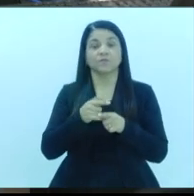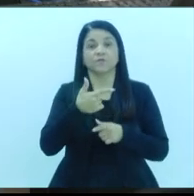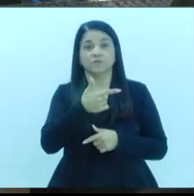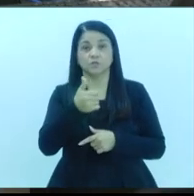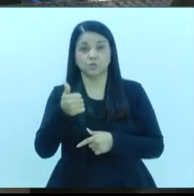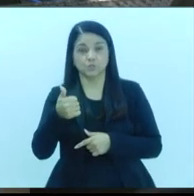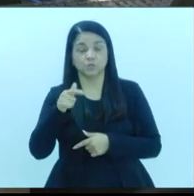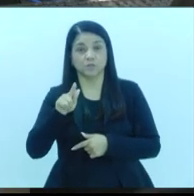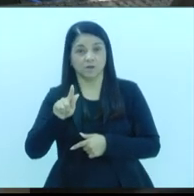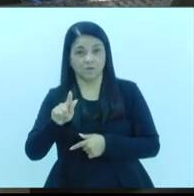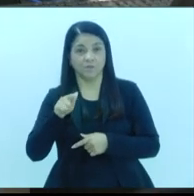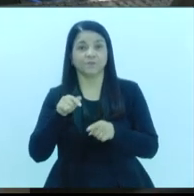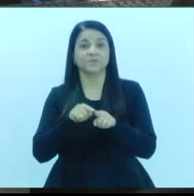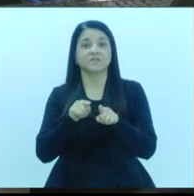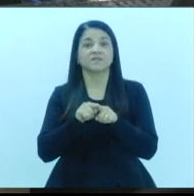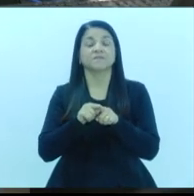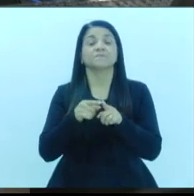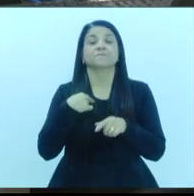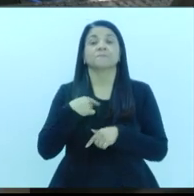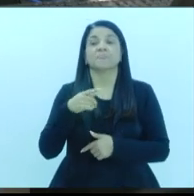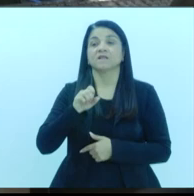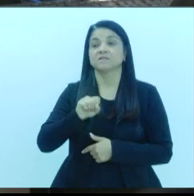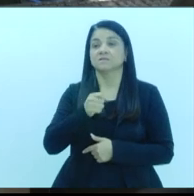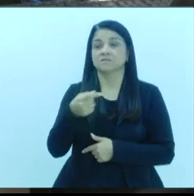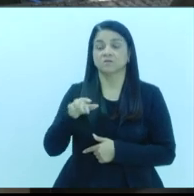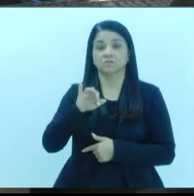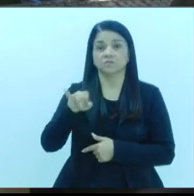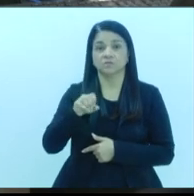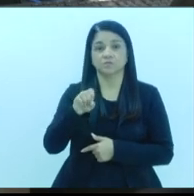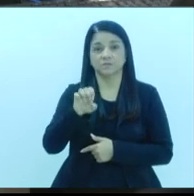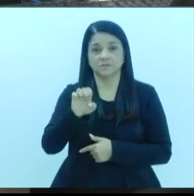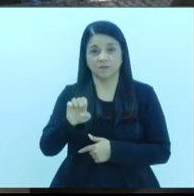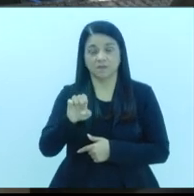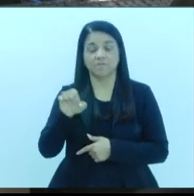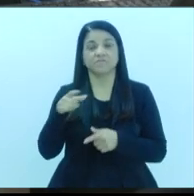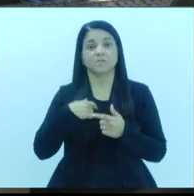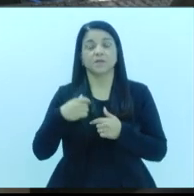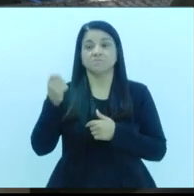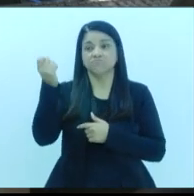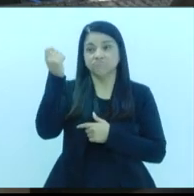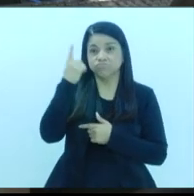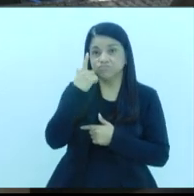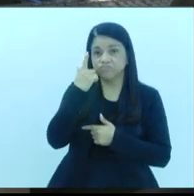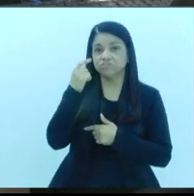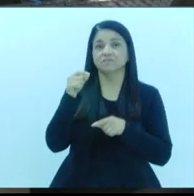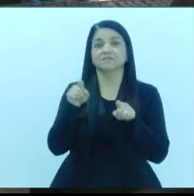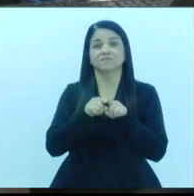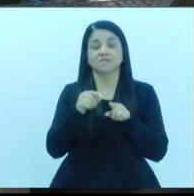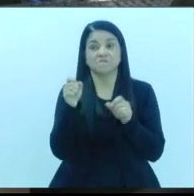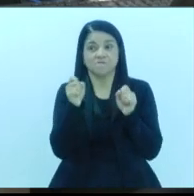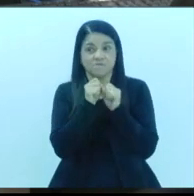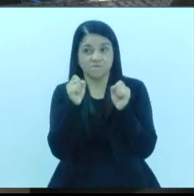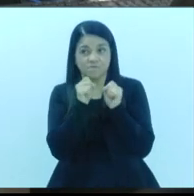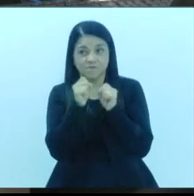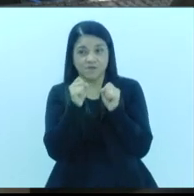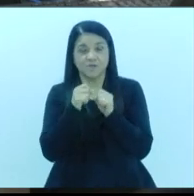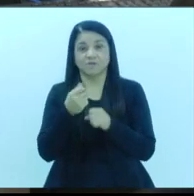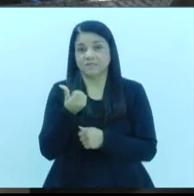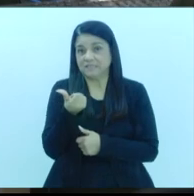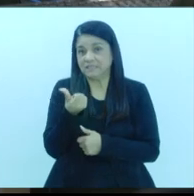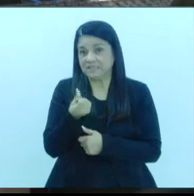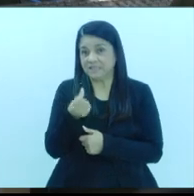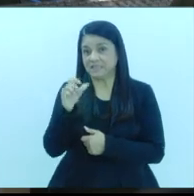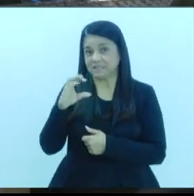céu limpo. São José do Vale do Rio Preto, 16 graus, céu limpo também com sol, bastante frio em São José do Vale do Rio